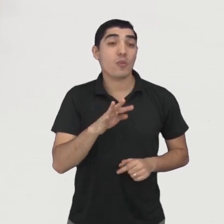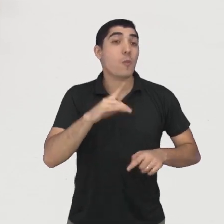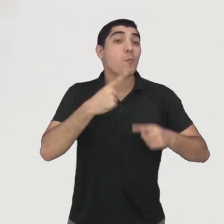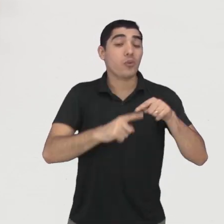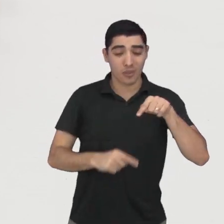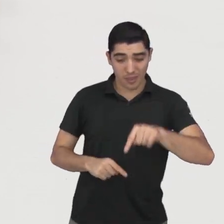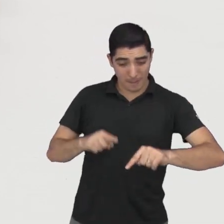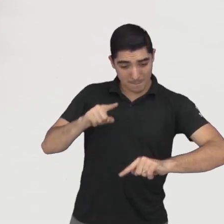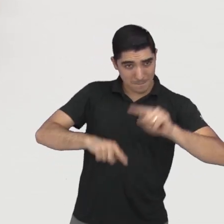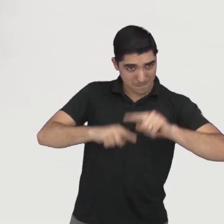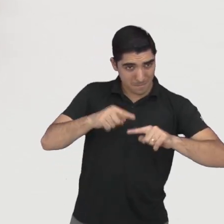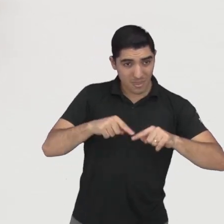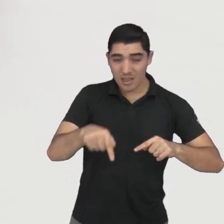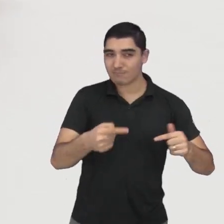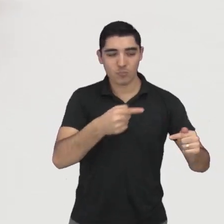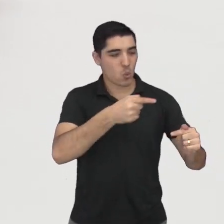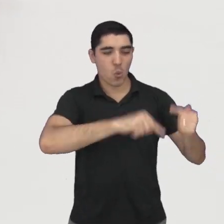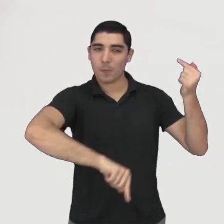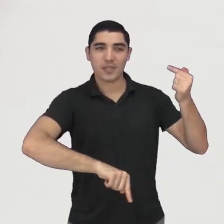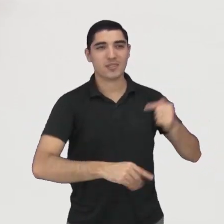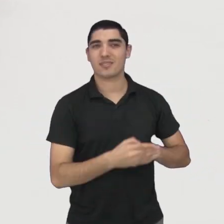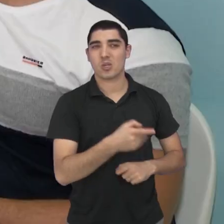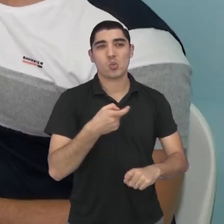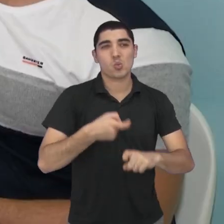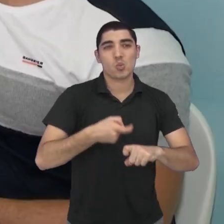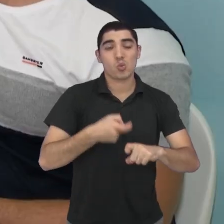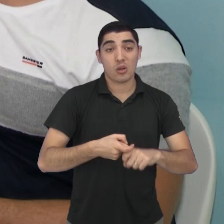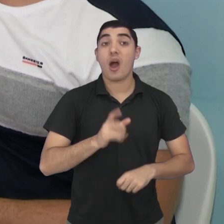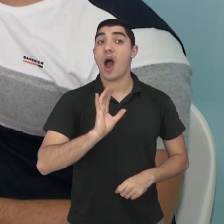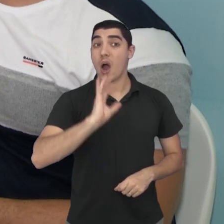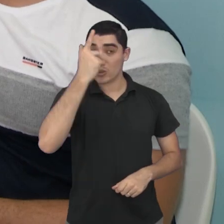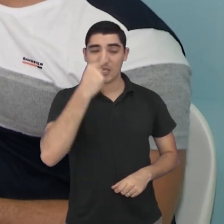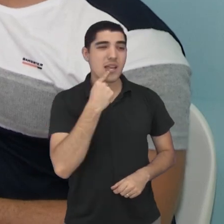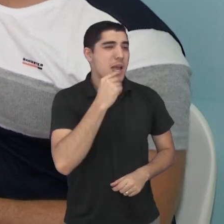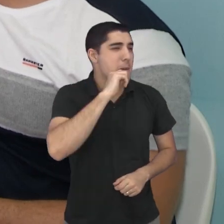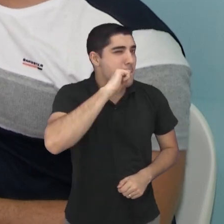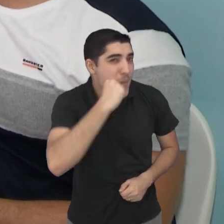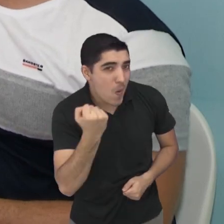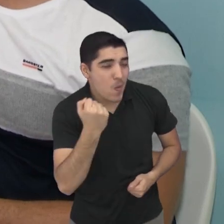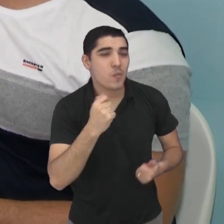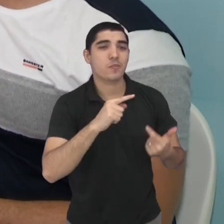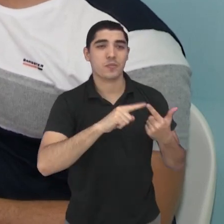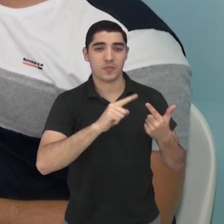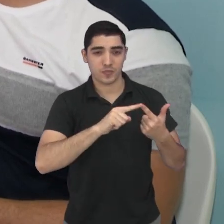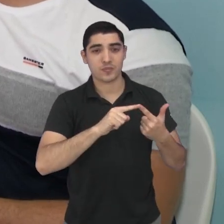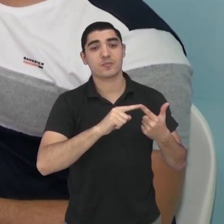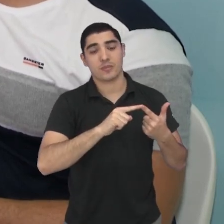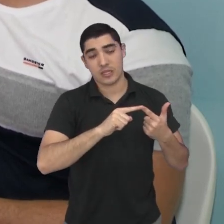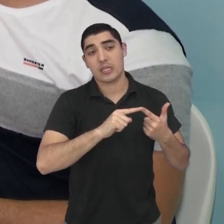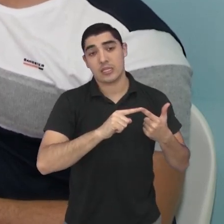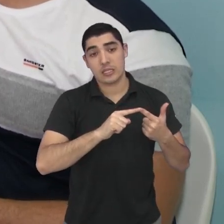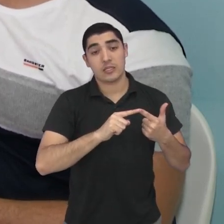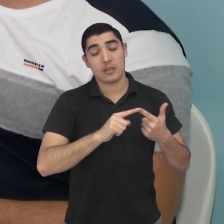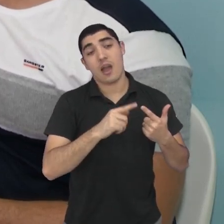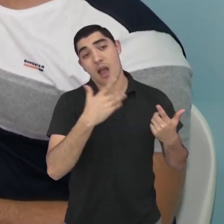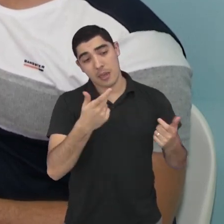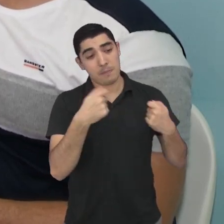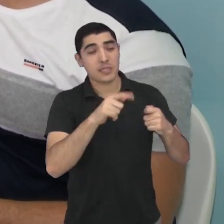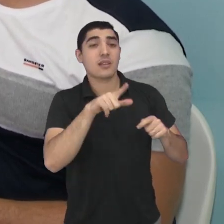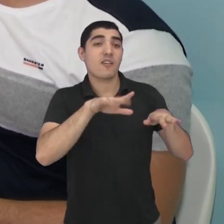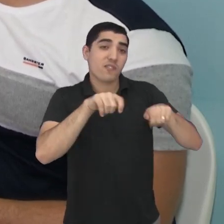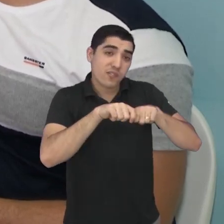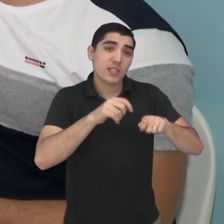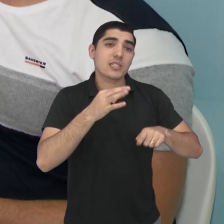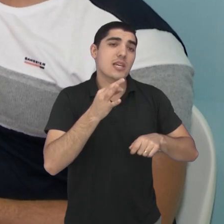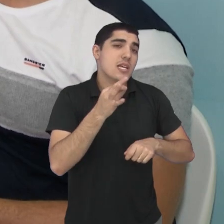para esse hábito. Então a gente atende muito caso de fratura dental, e acaba tendo que restaurar